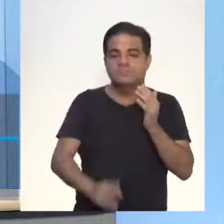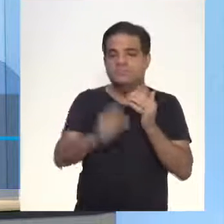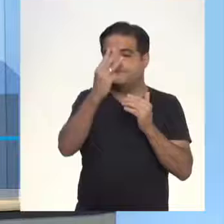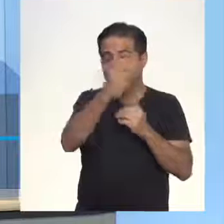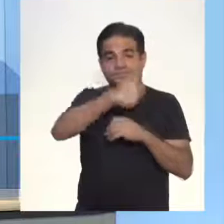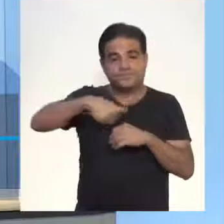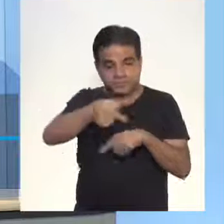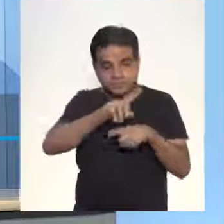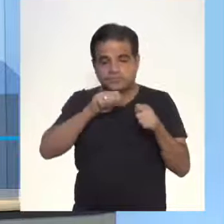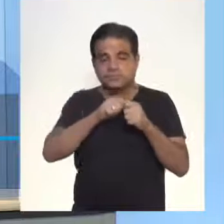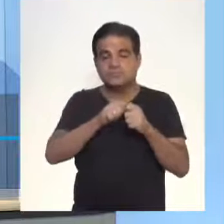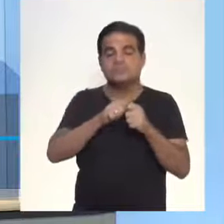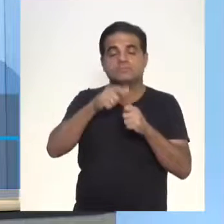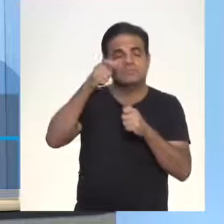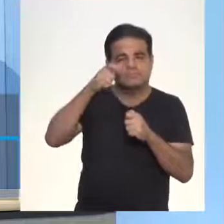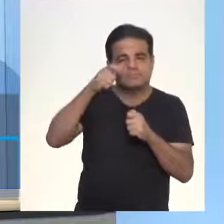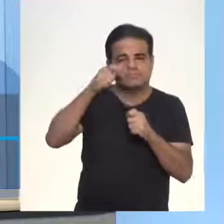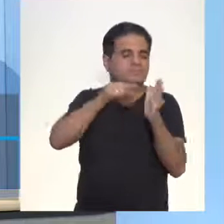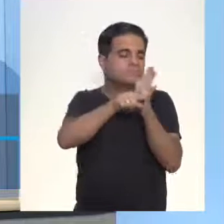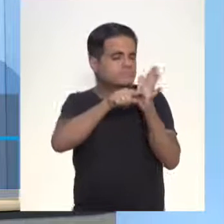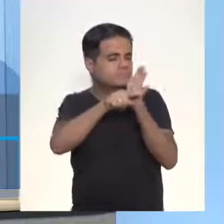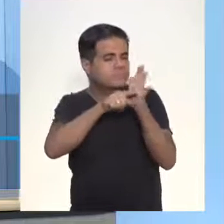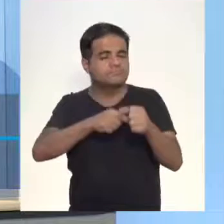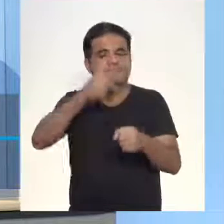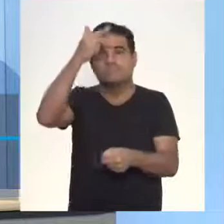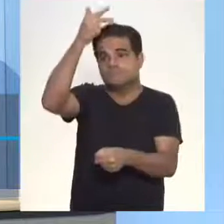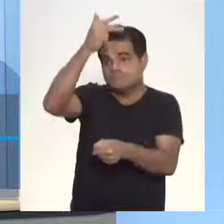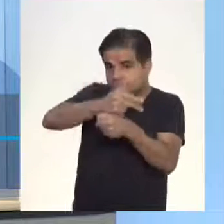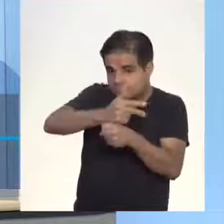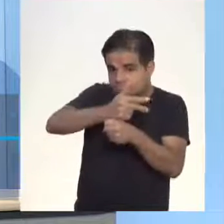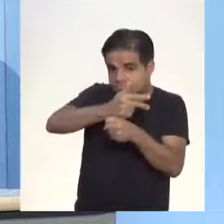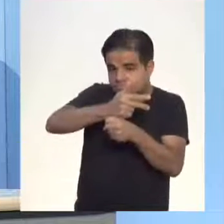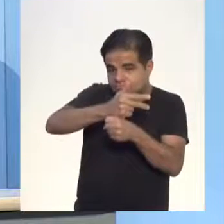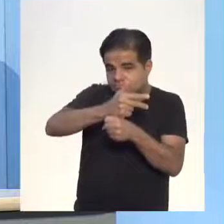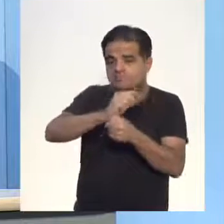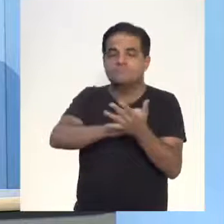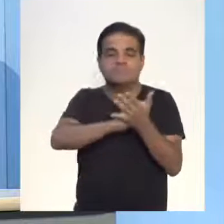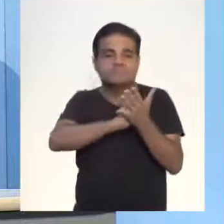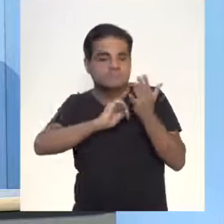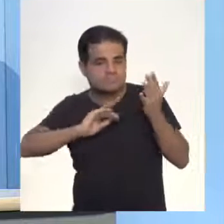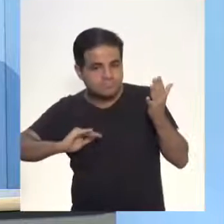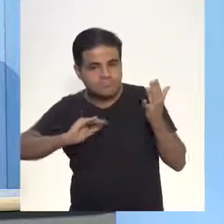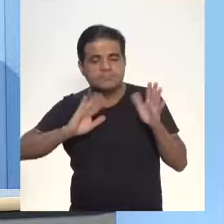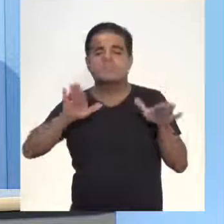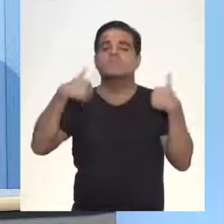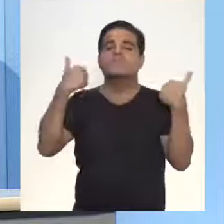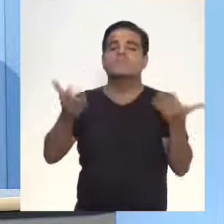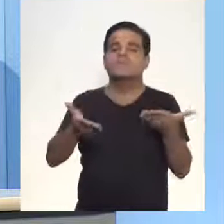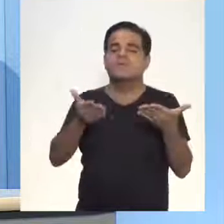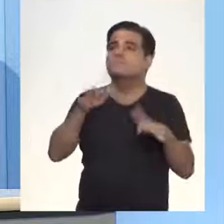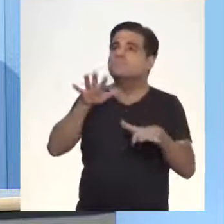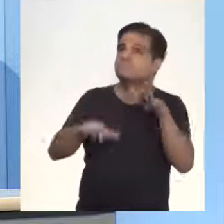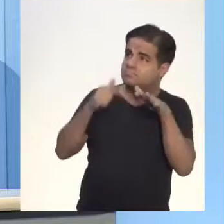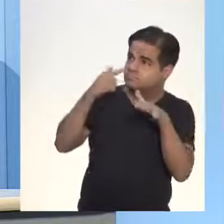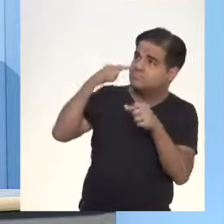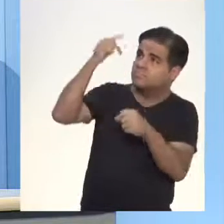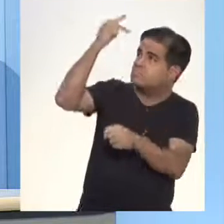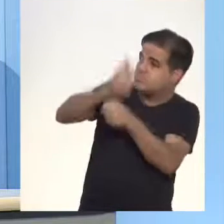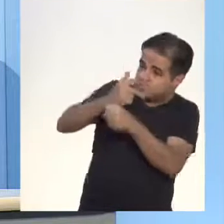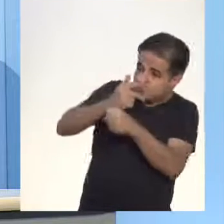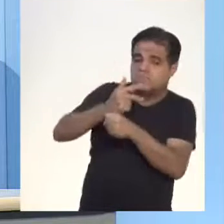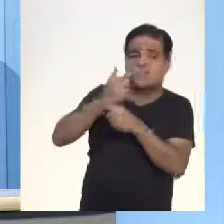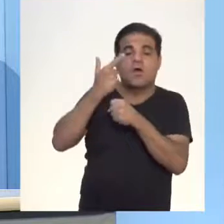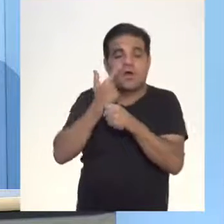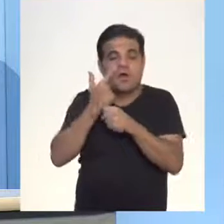vamos fazer a análise de um vídeo. Ok? Então, o vídeo da atividade. de acordo com o vídeo que nós iremos